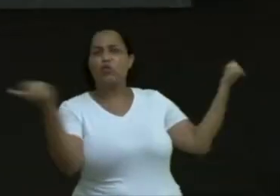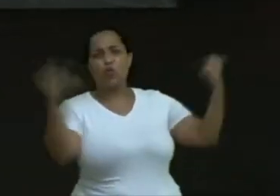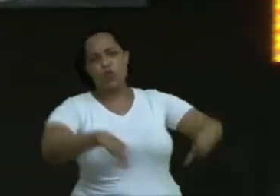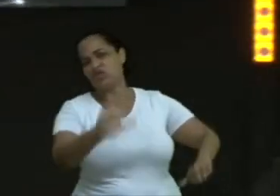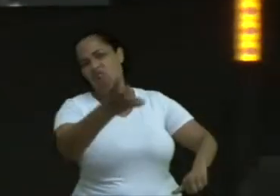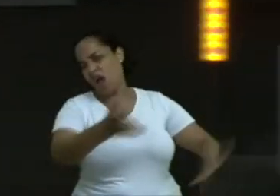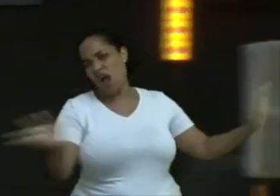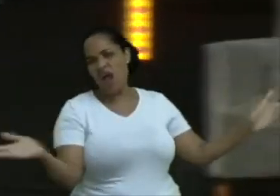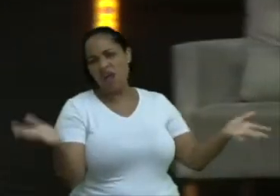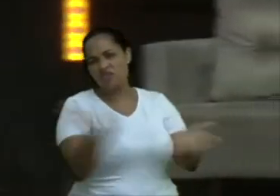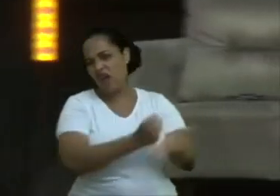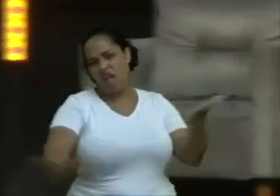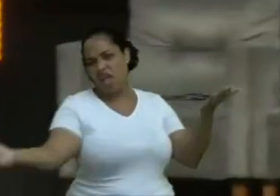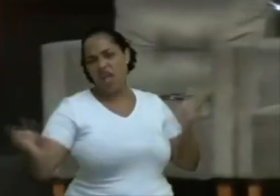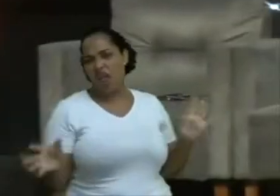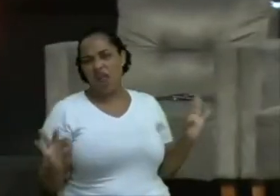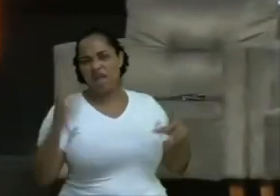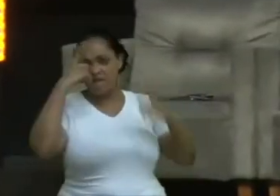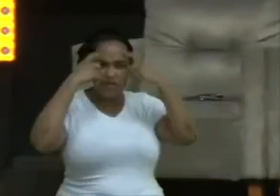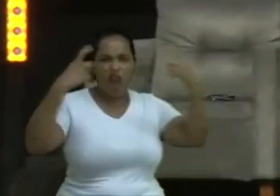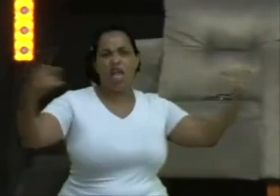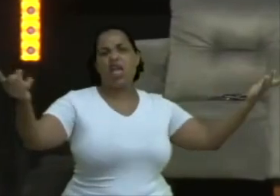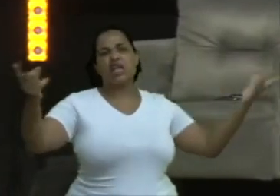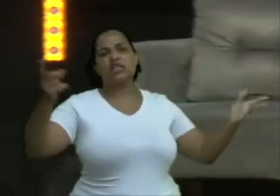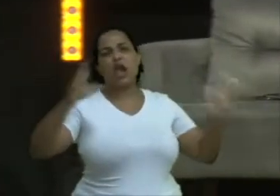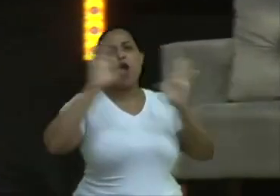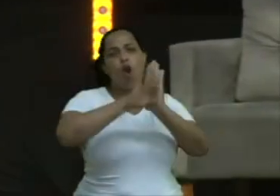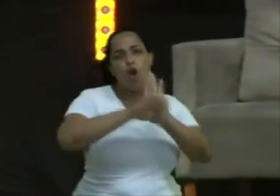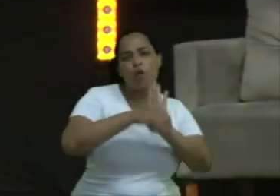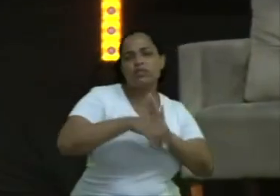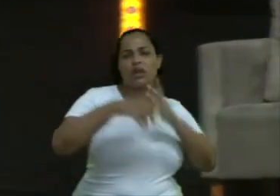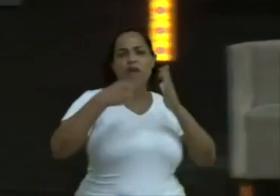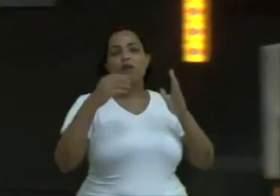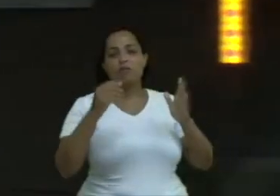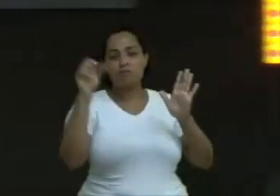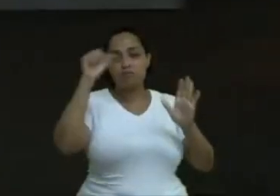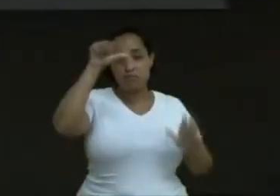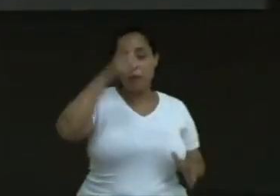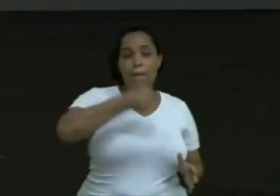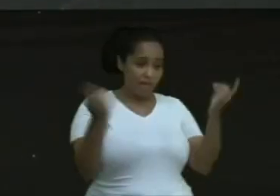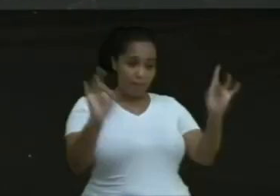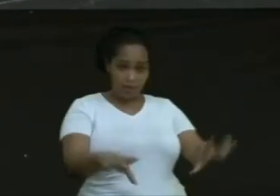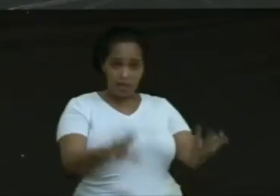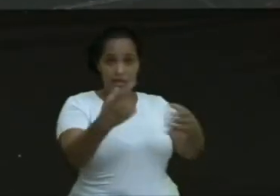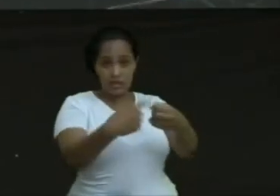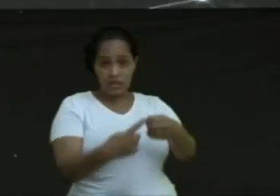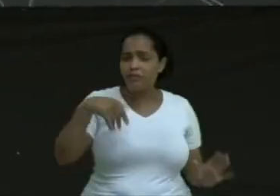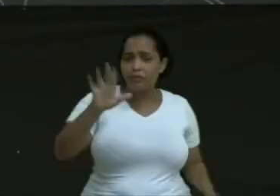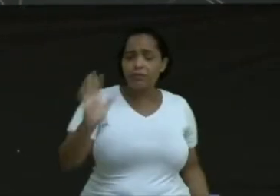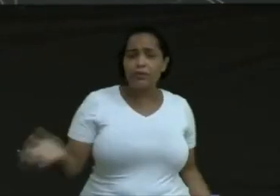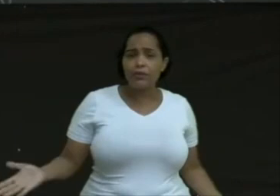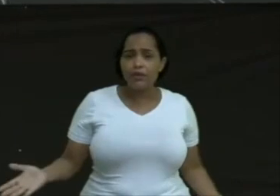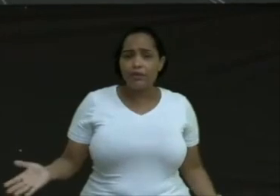já, está tudo arrebentado, violência, corrupção, maldade. Ah, é? Então vai entregar a cidade? Então vamos embora,